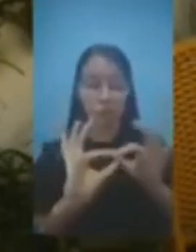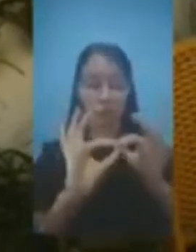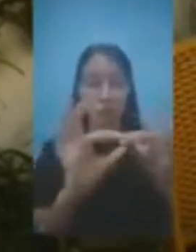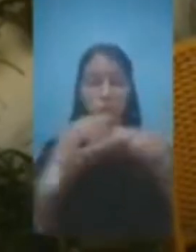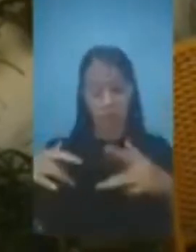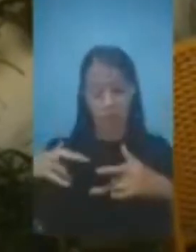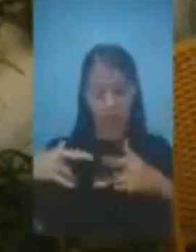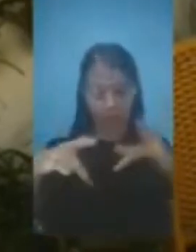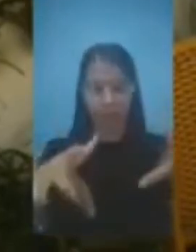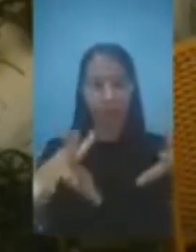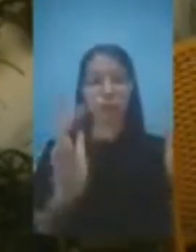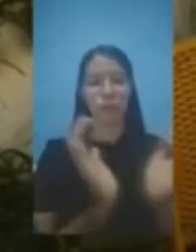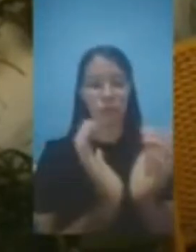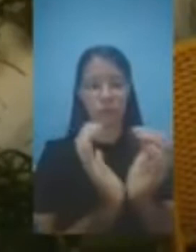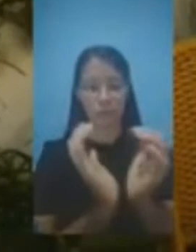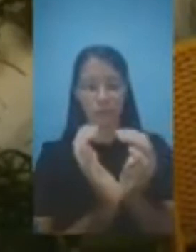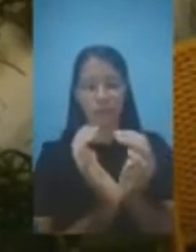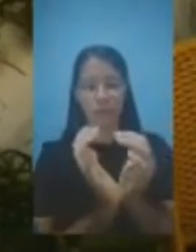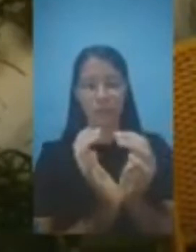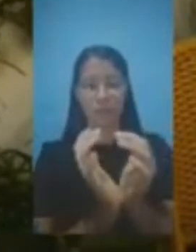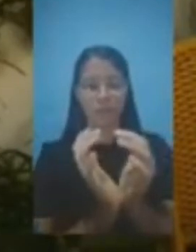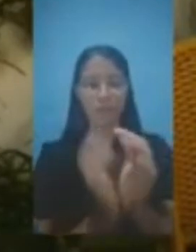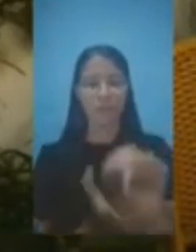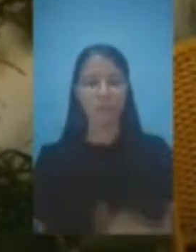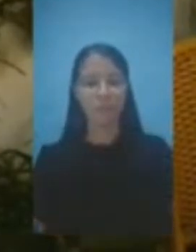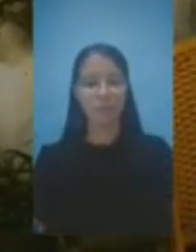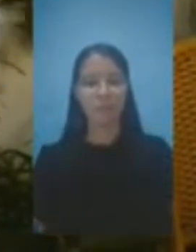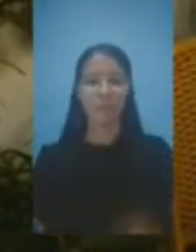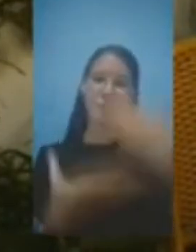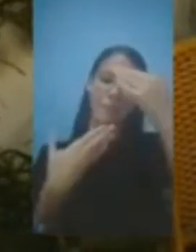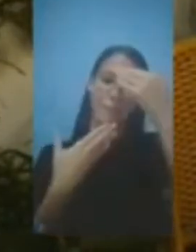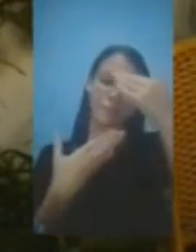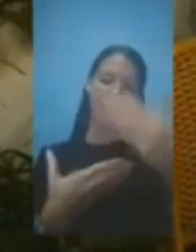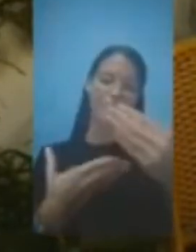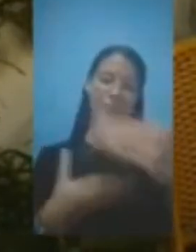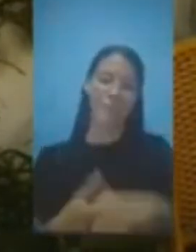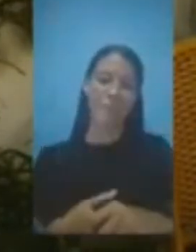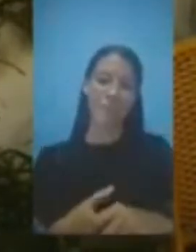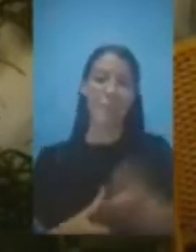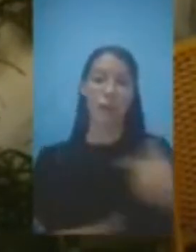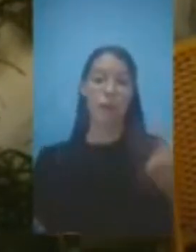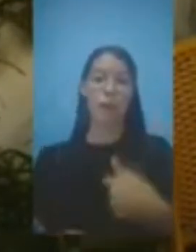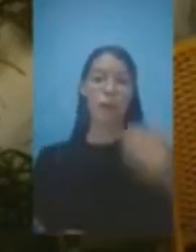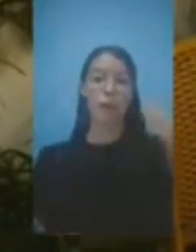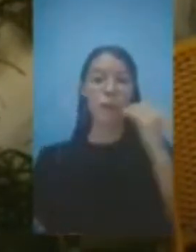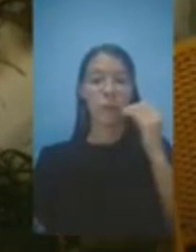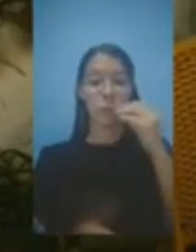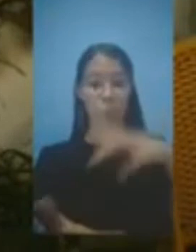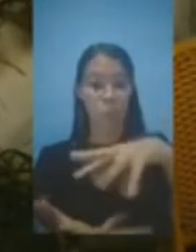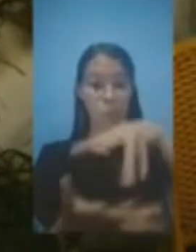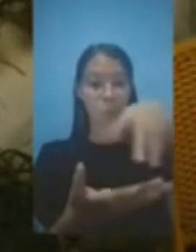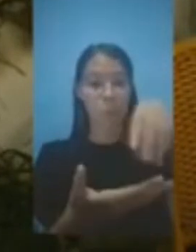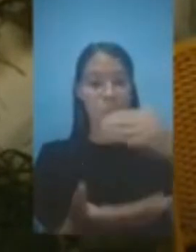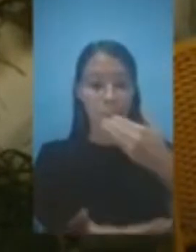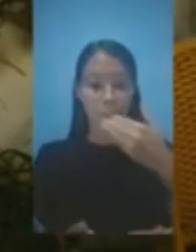fico muito satisfeita de estar contribuindo com o grupo Criando Asas, com o coletivo Criando Asas. Ai, obrigada.